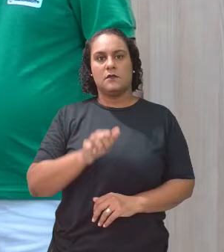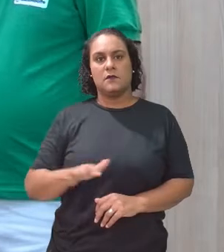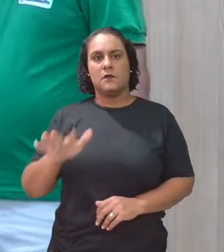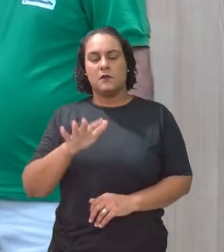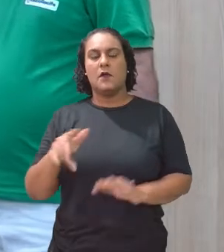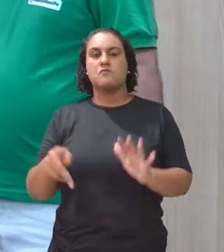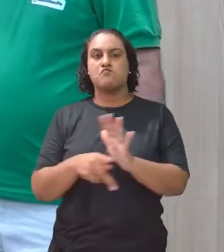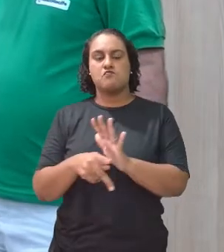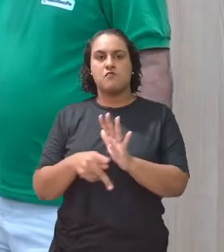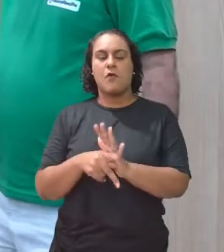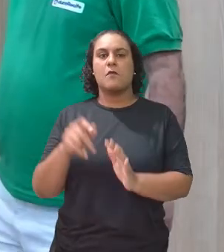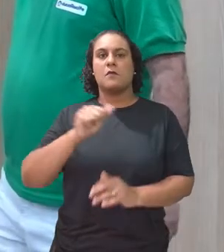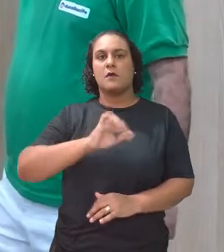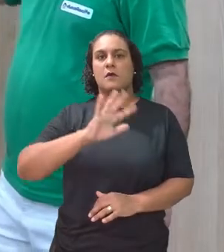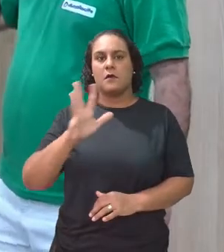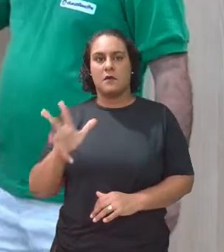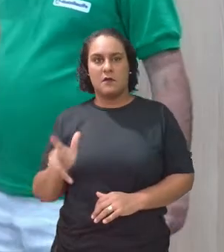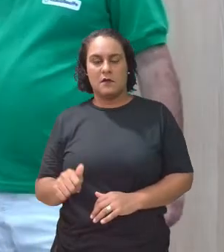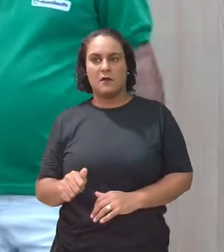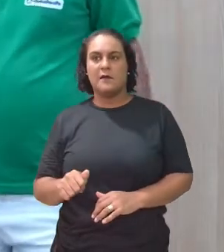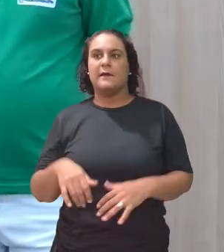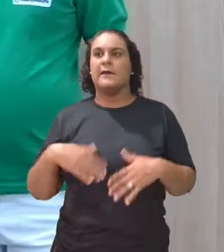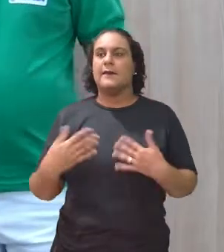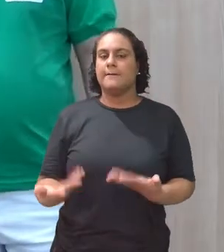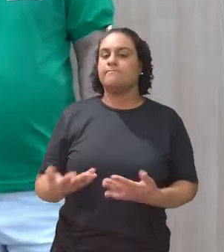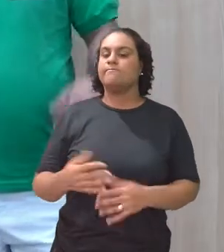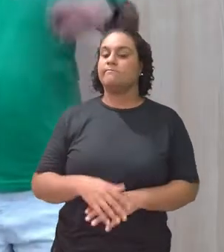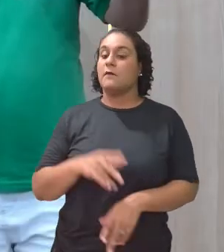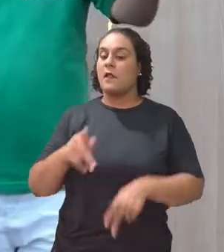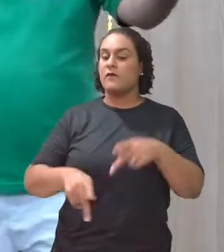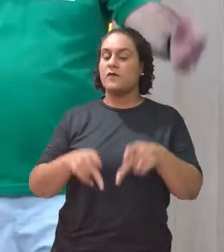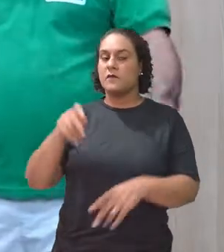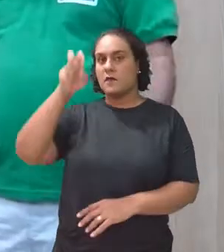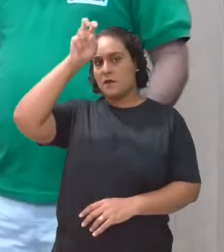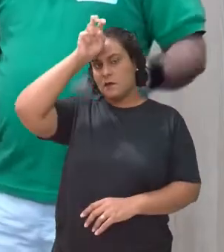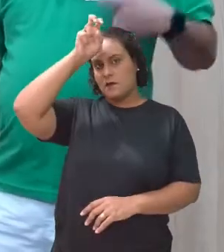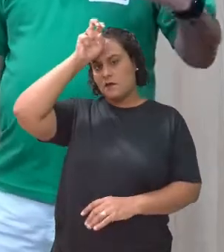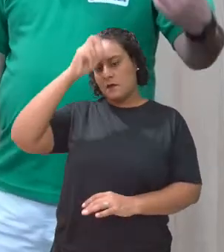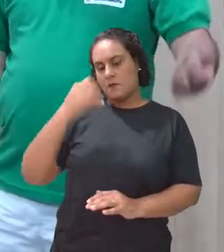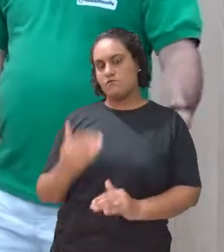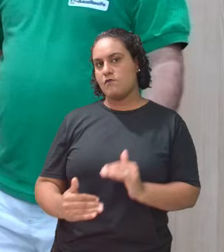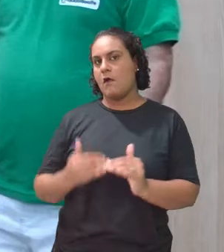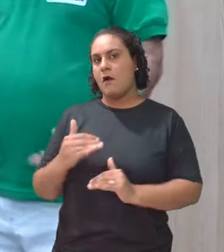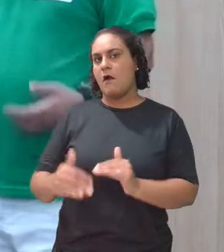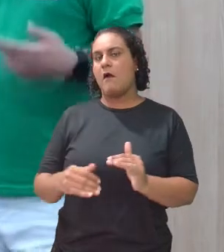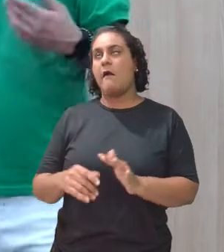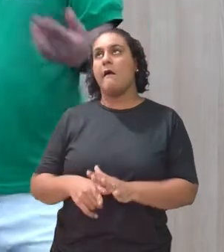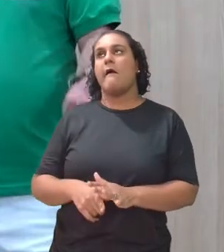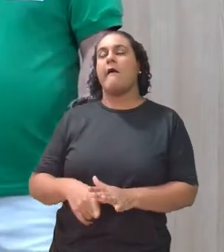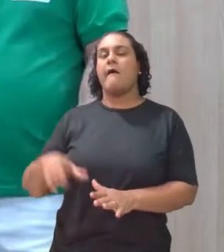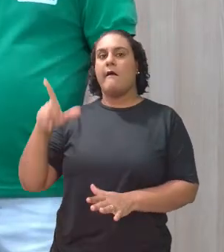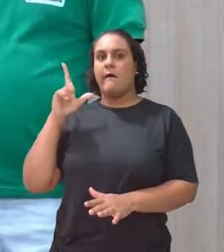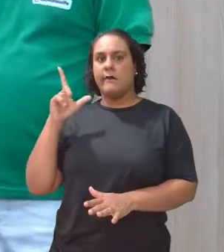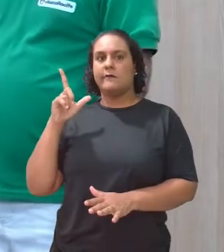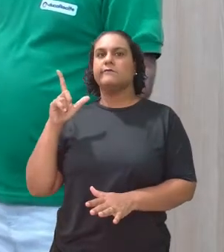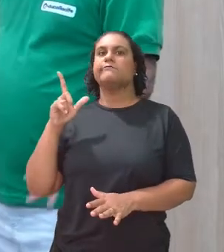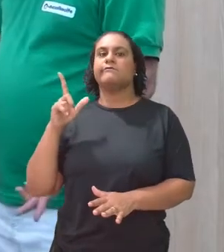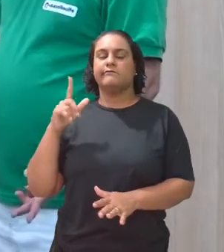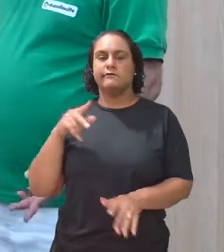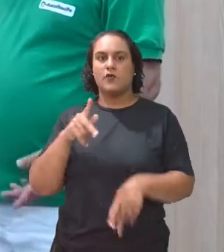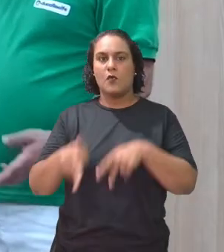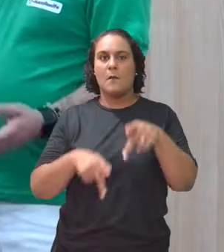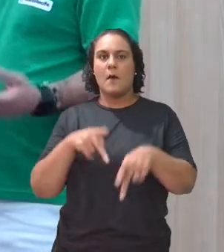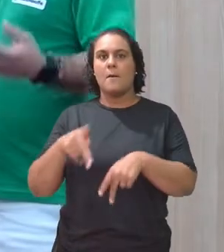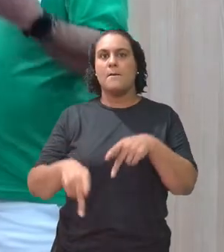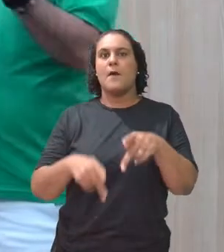África. Então, nesse sentido, a civilização egípcia ela tinha se desenvolvido bem antes, né, da civilização romana.